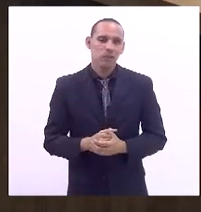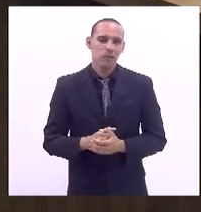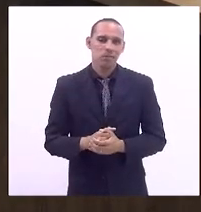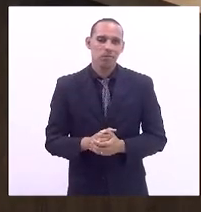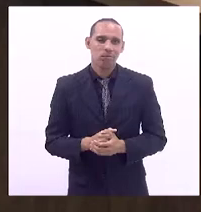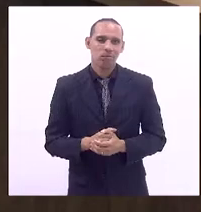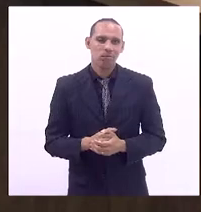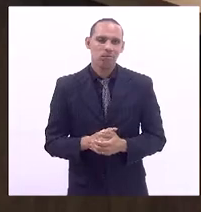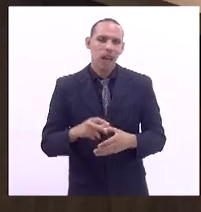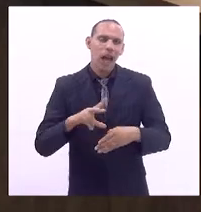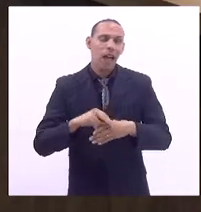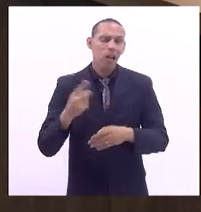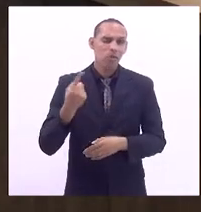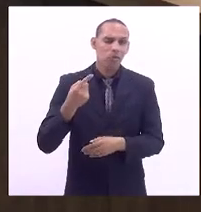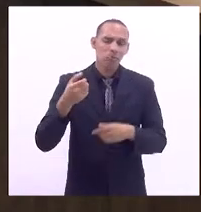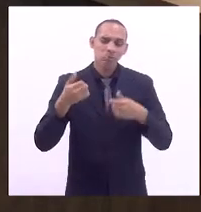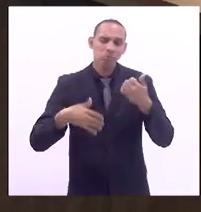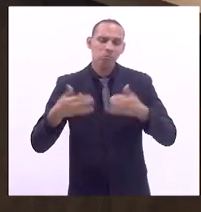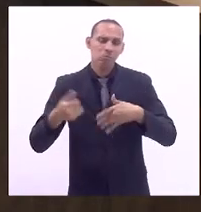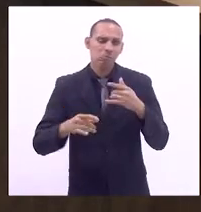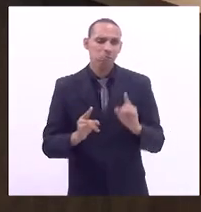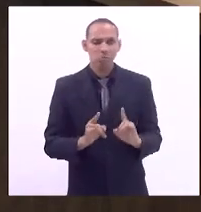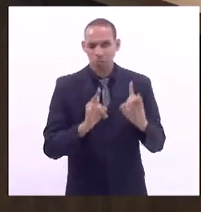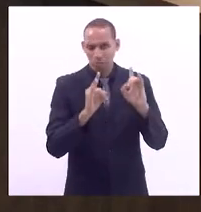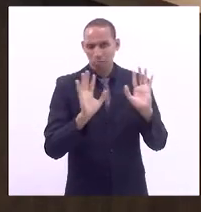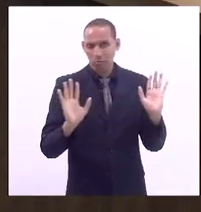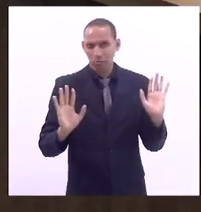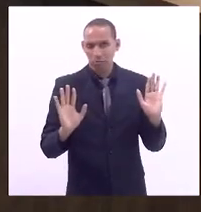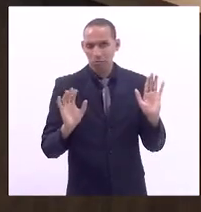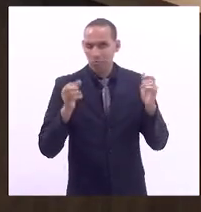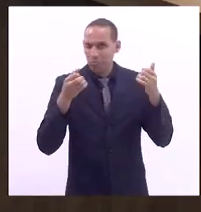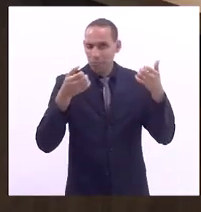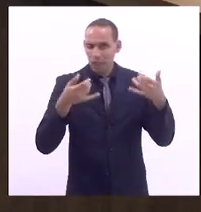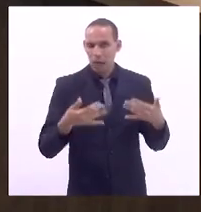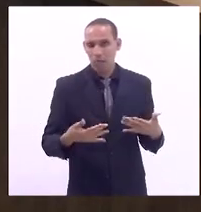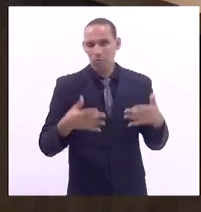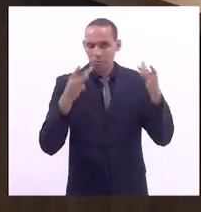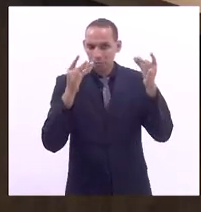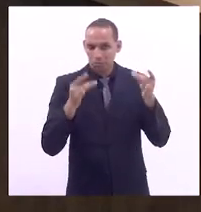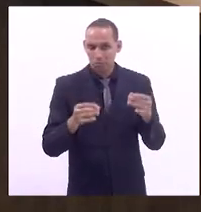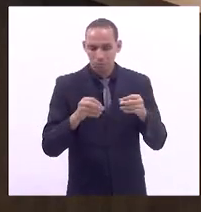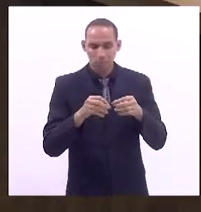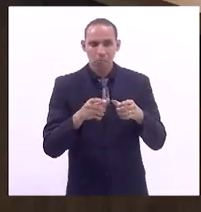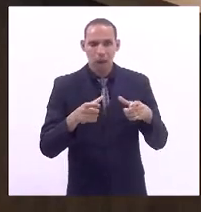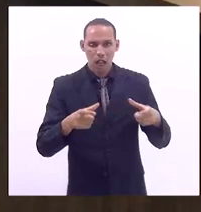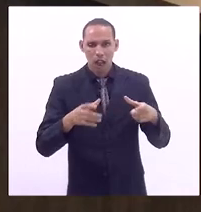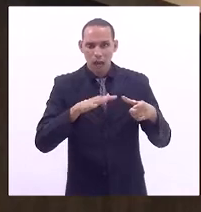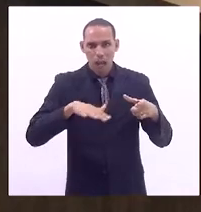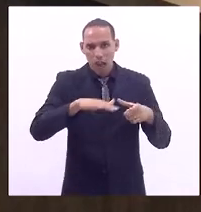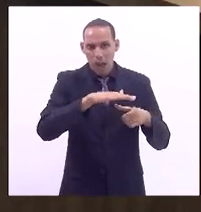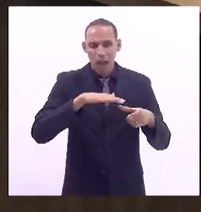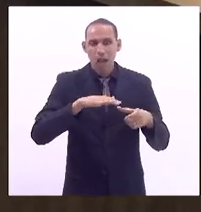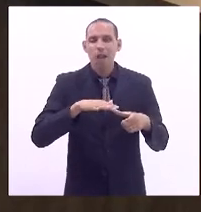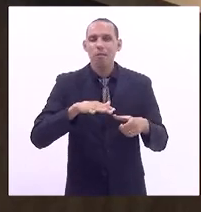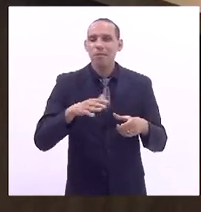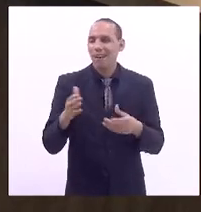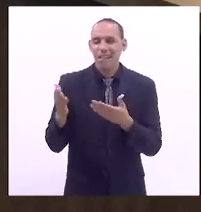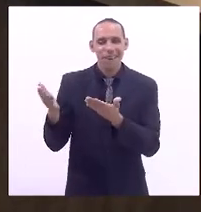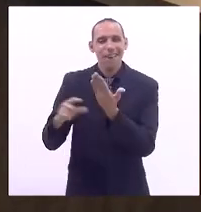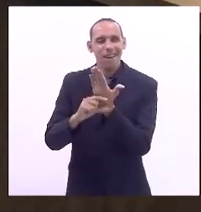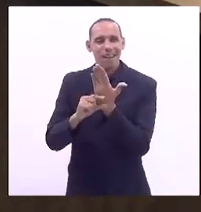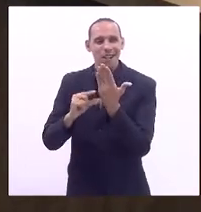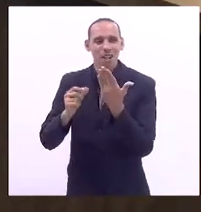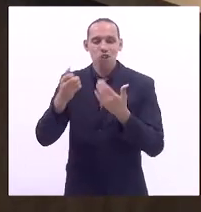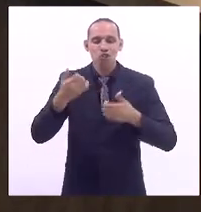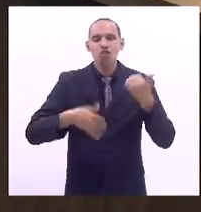do anexo 1 é descrição do imóvel e descrição da área na descrição da área o autor